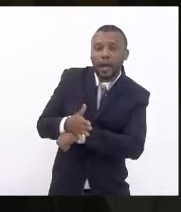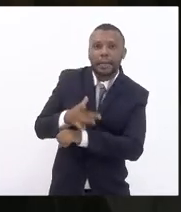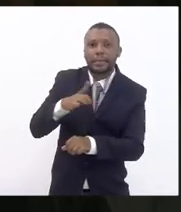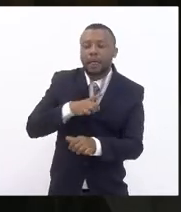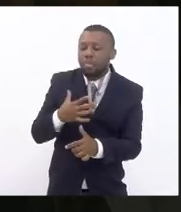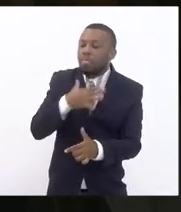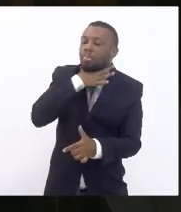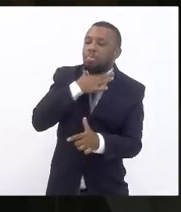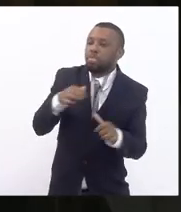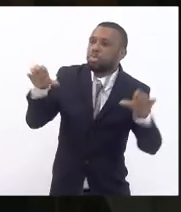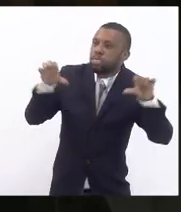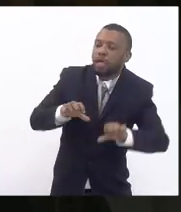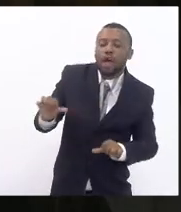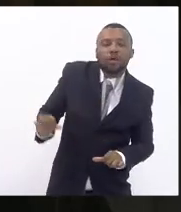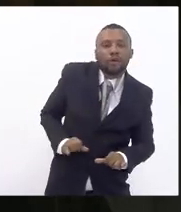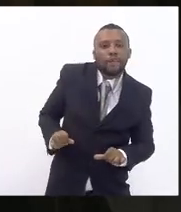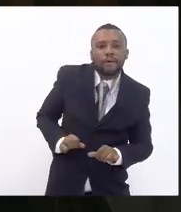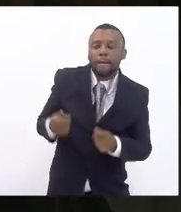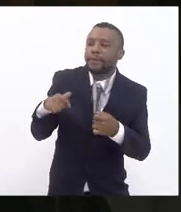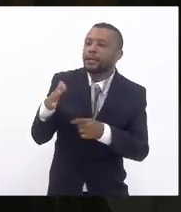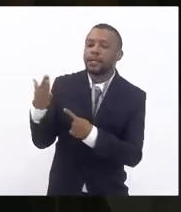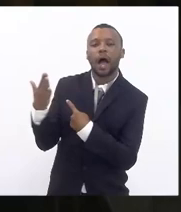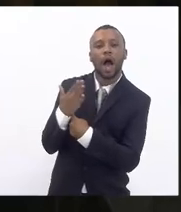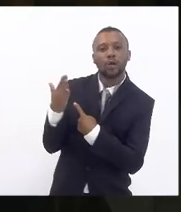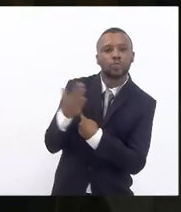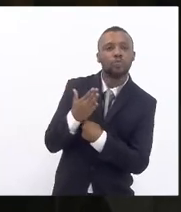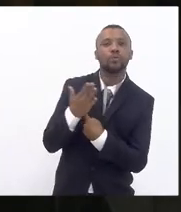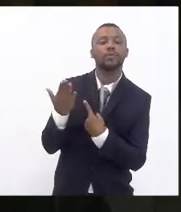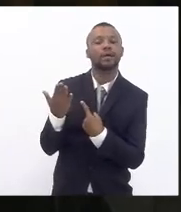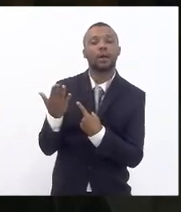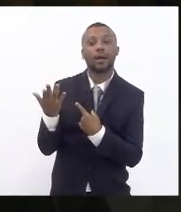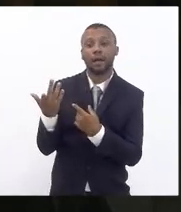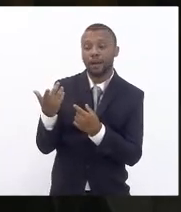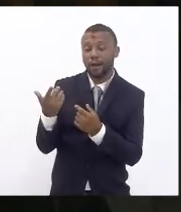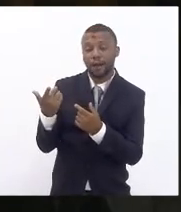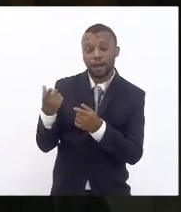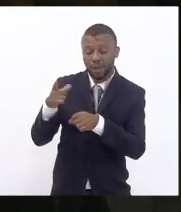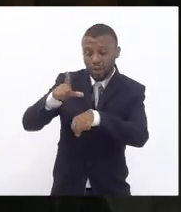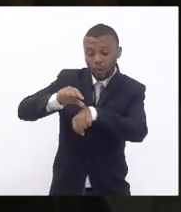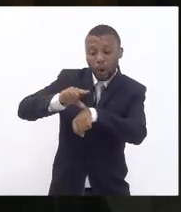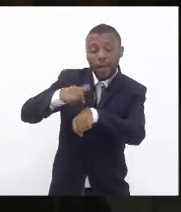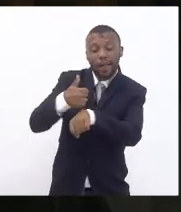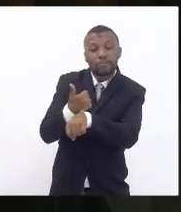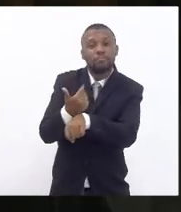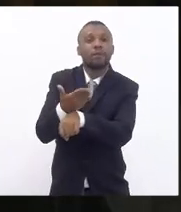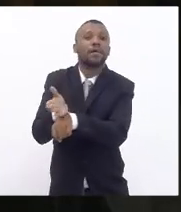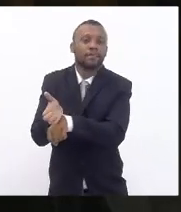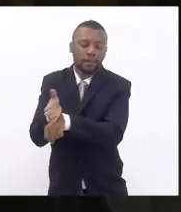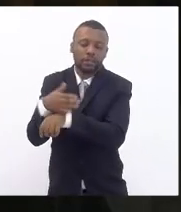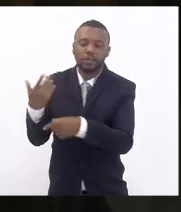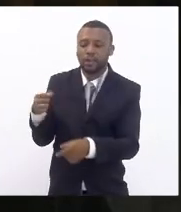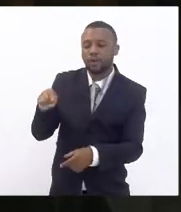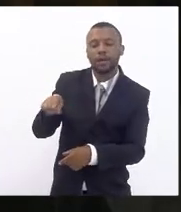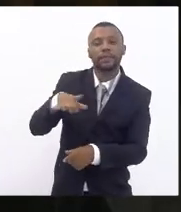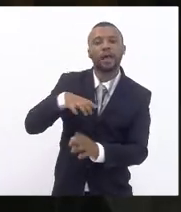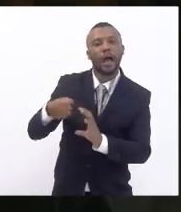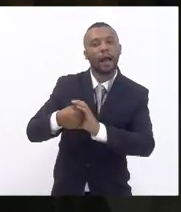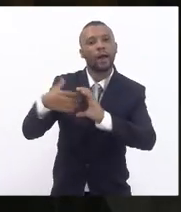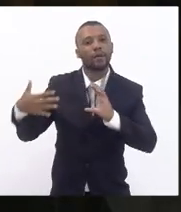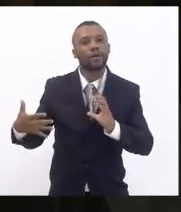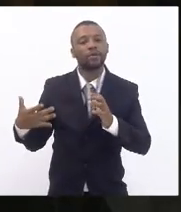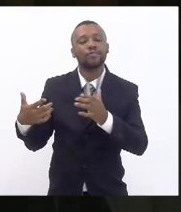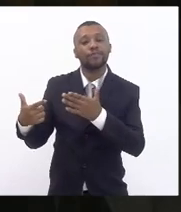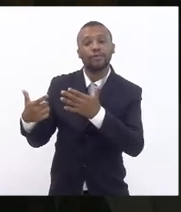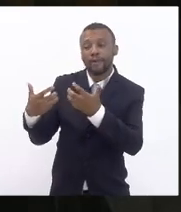momentos de sofrimento que precisam de auxílio fora do horário comercial, e os CAPS 3, eles têm essa característica de funcionar 24 horas